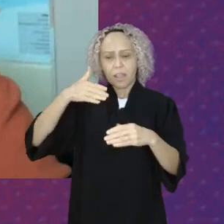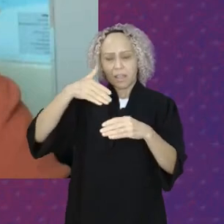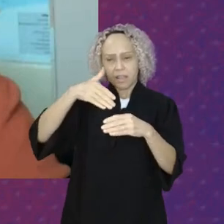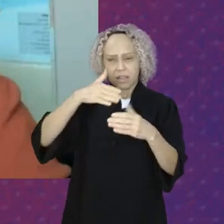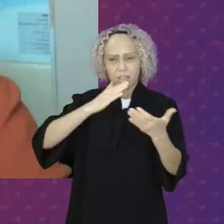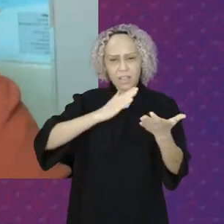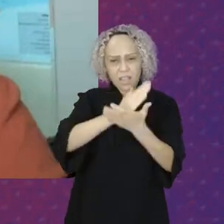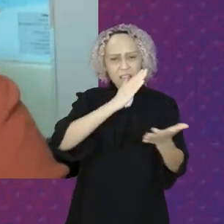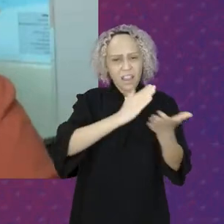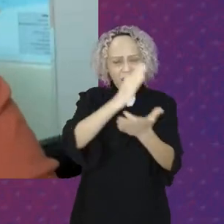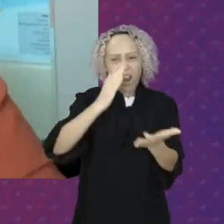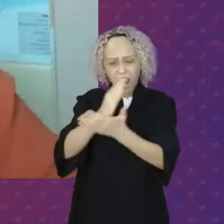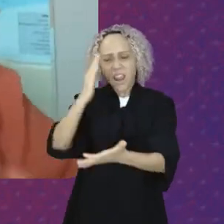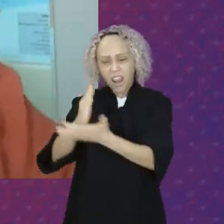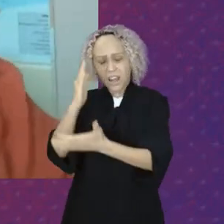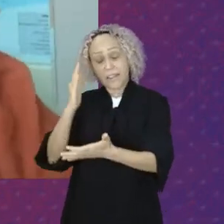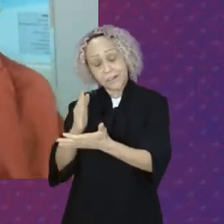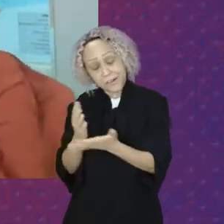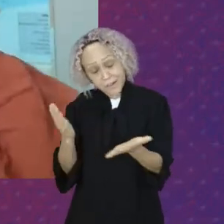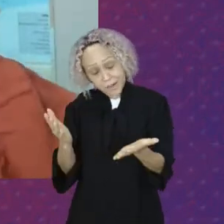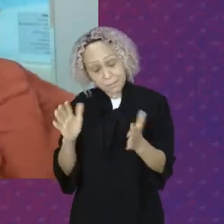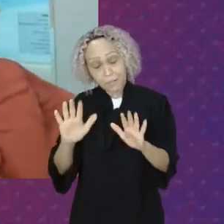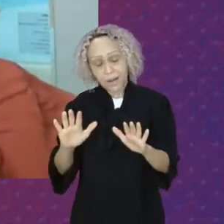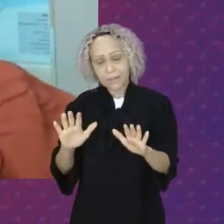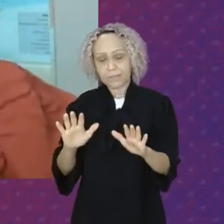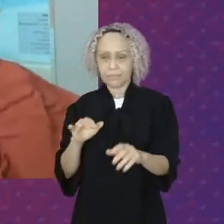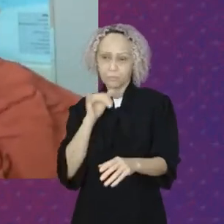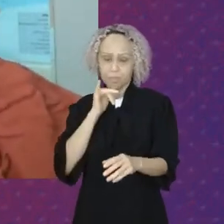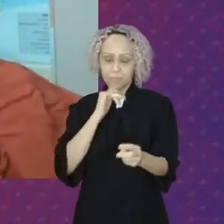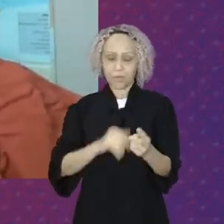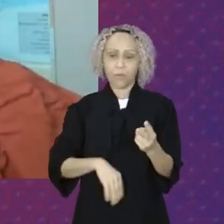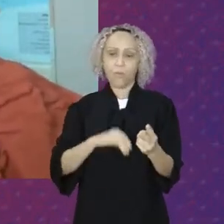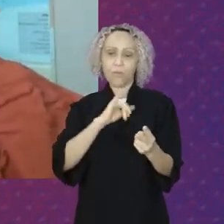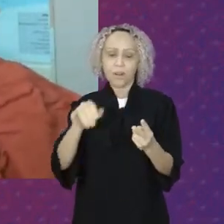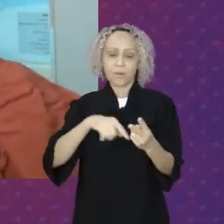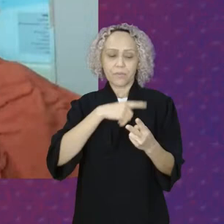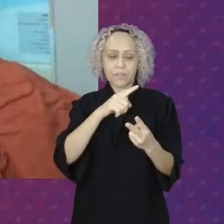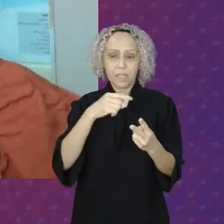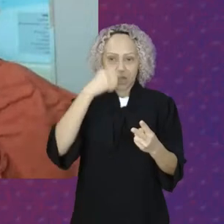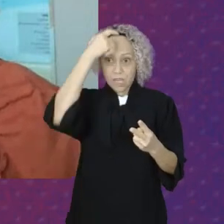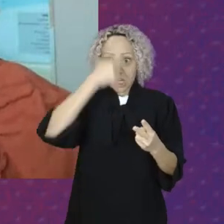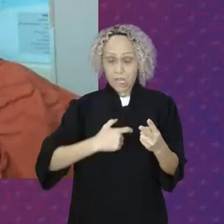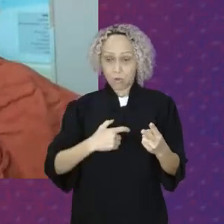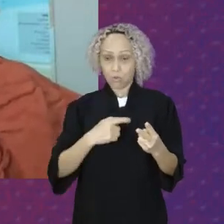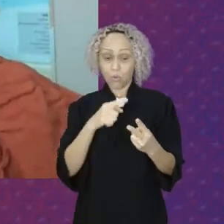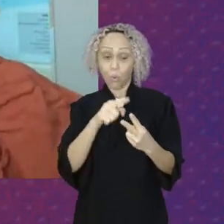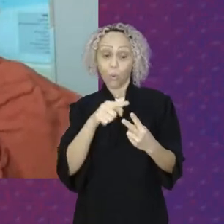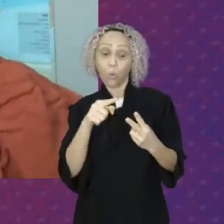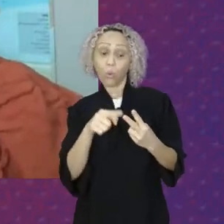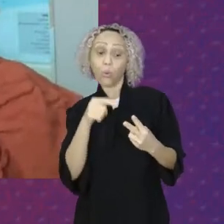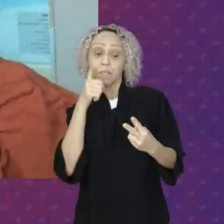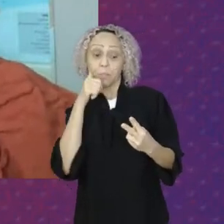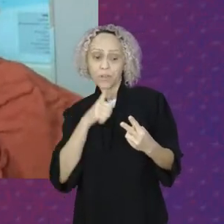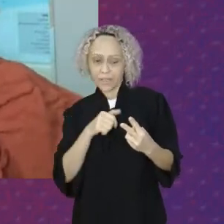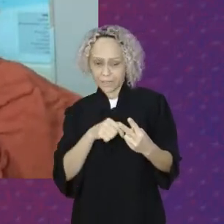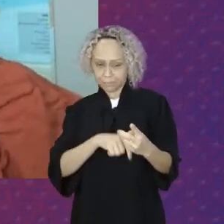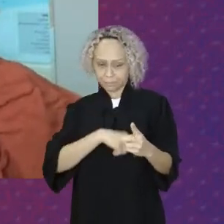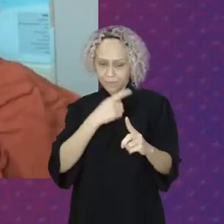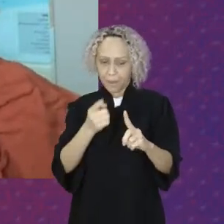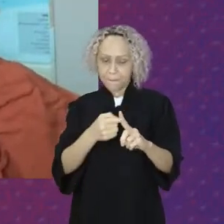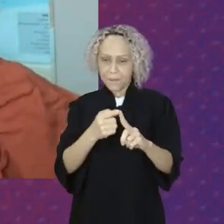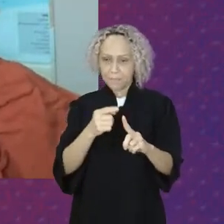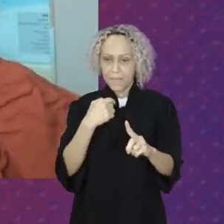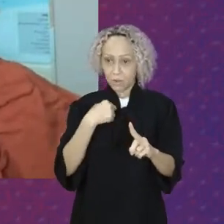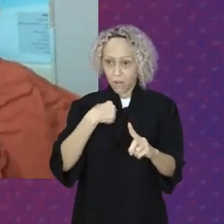vocês que eu sou duas mulheres, uma antes de me tornar mãe e uma agora. E é claro que tem